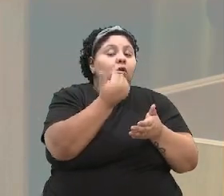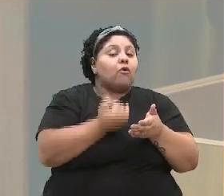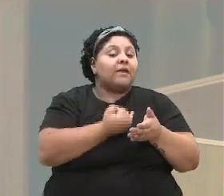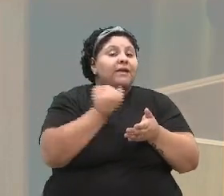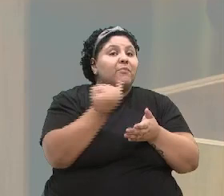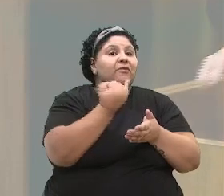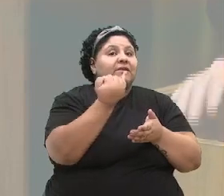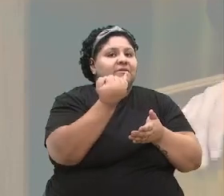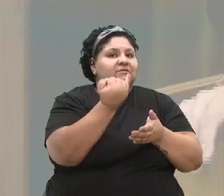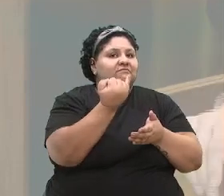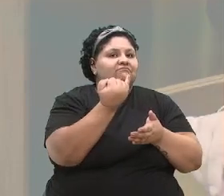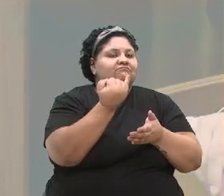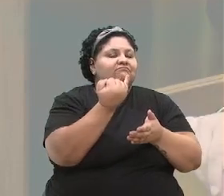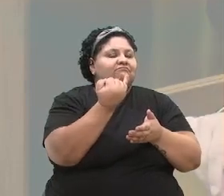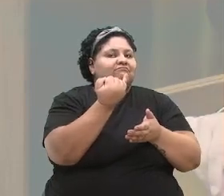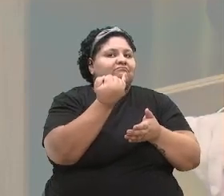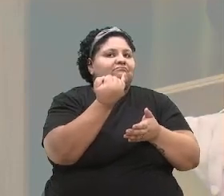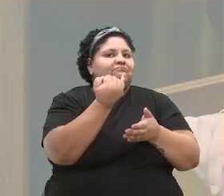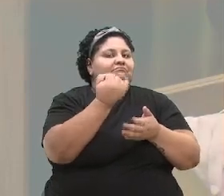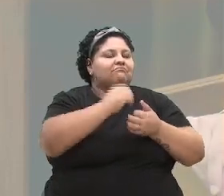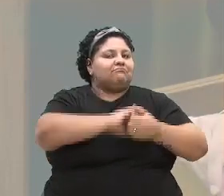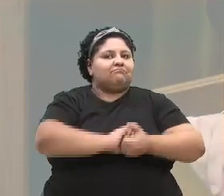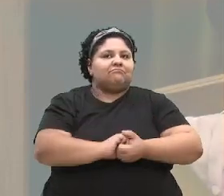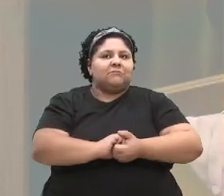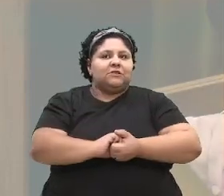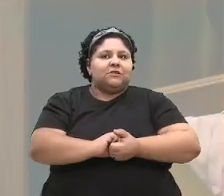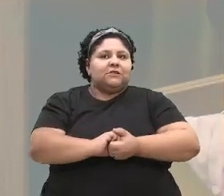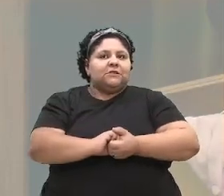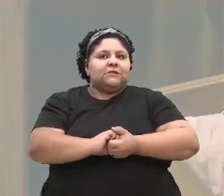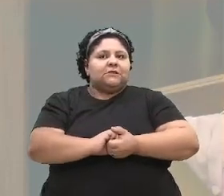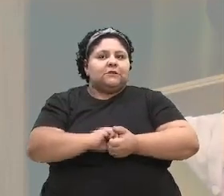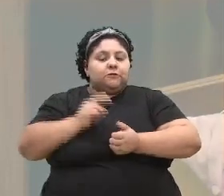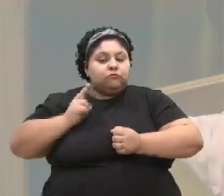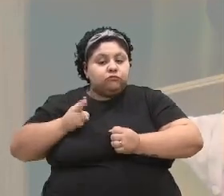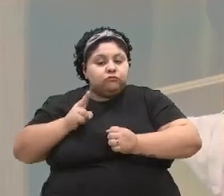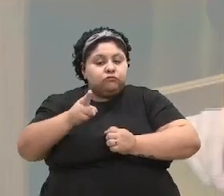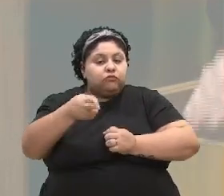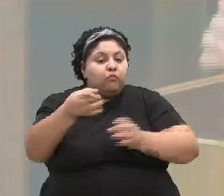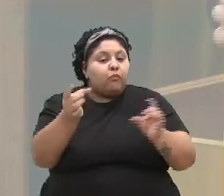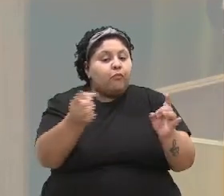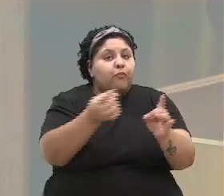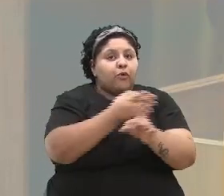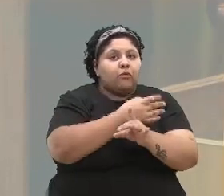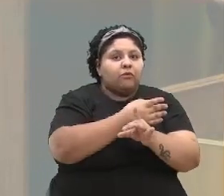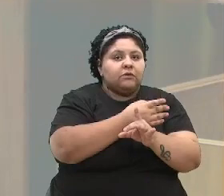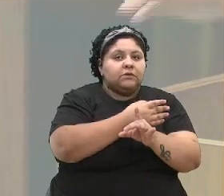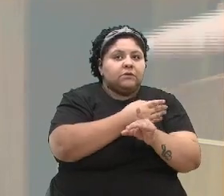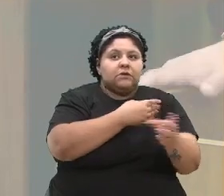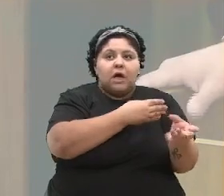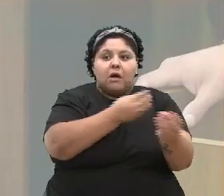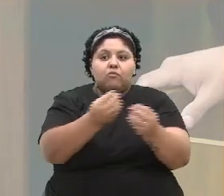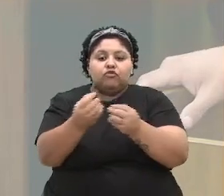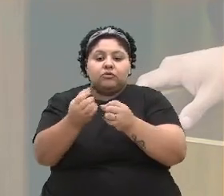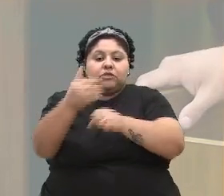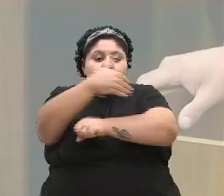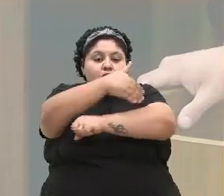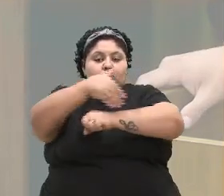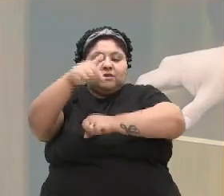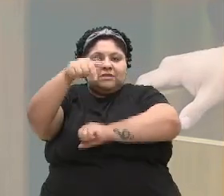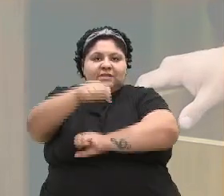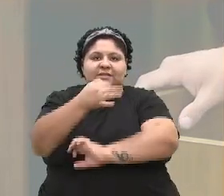significativo que irá dar condições viáveis a muitas ruas da nossa